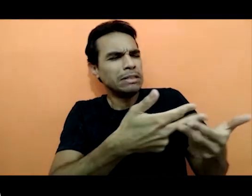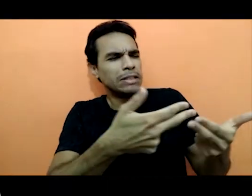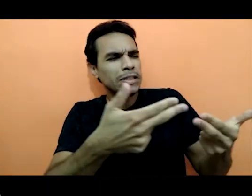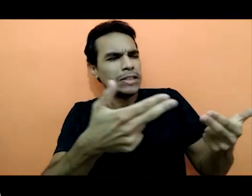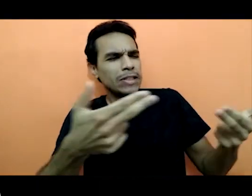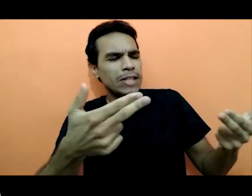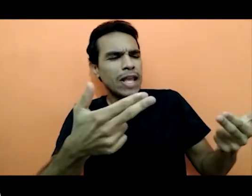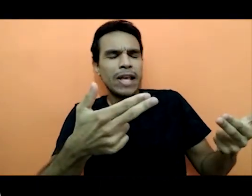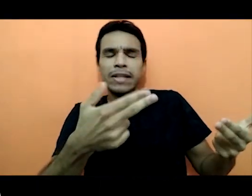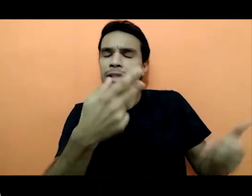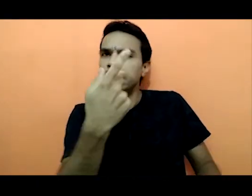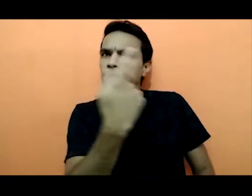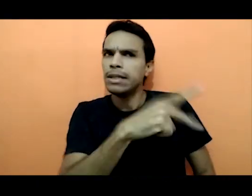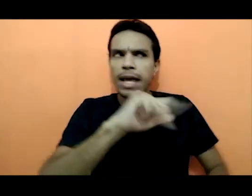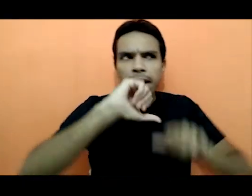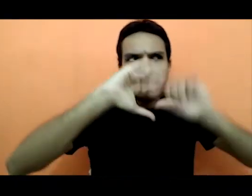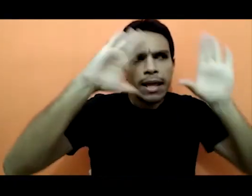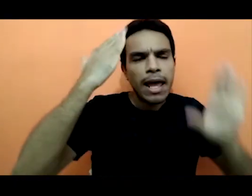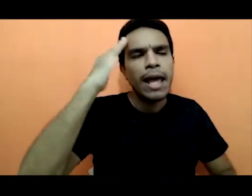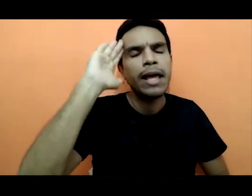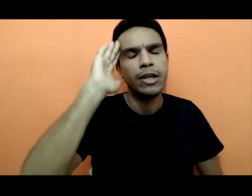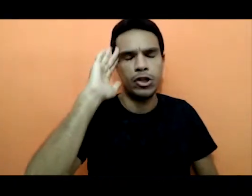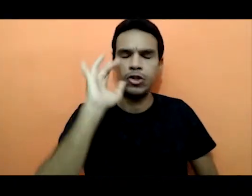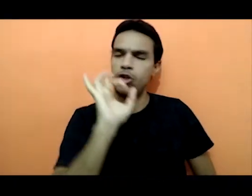negros entendem.